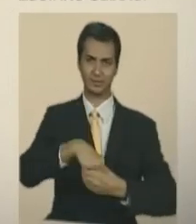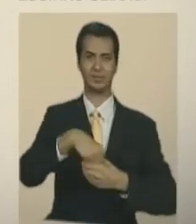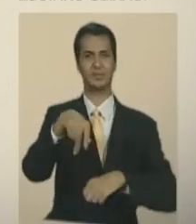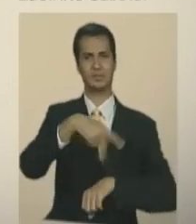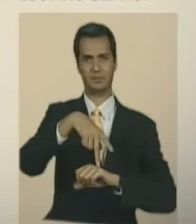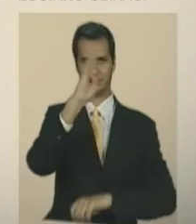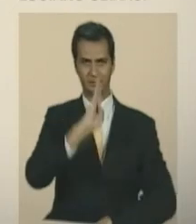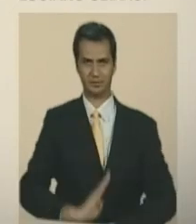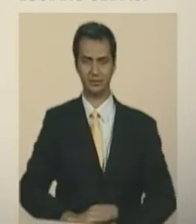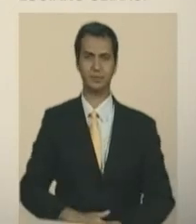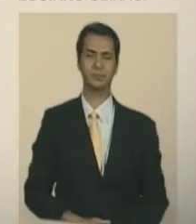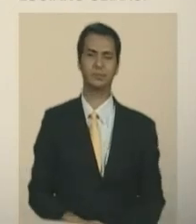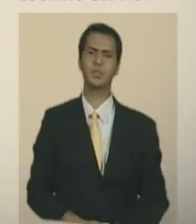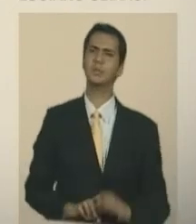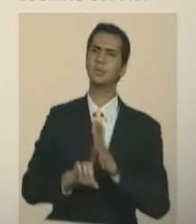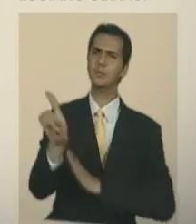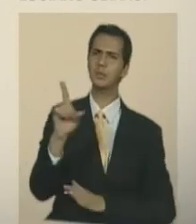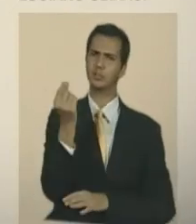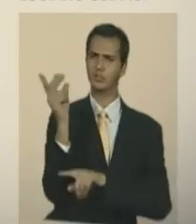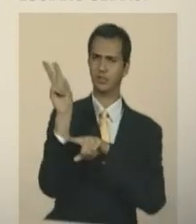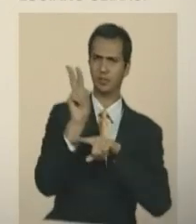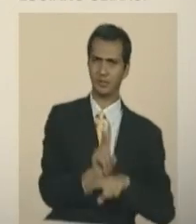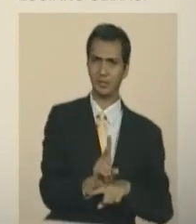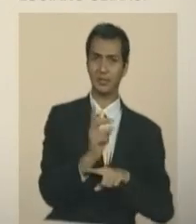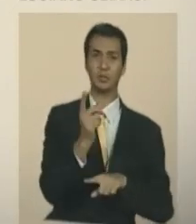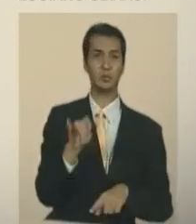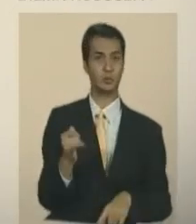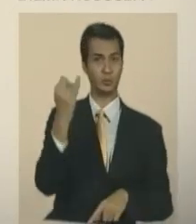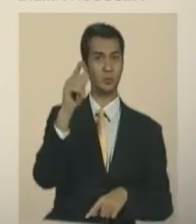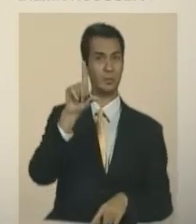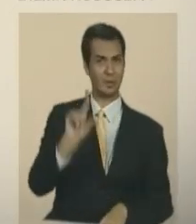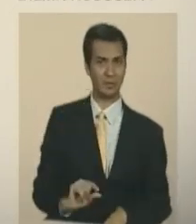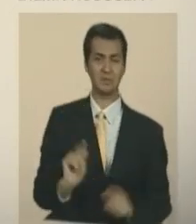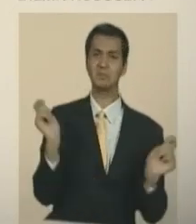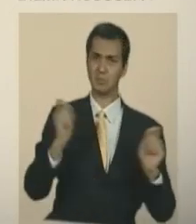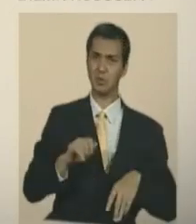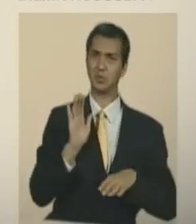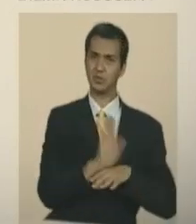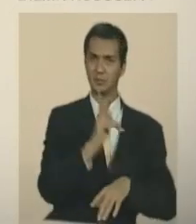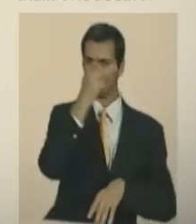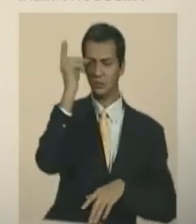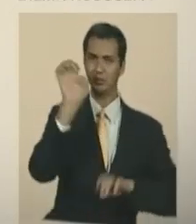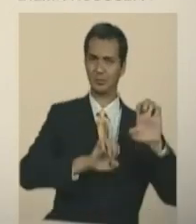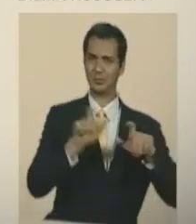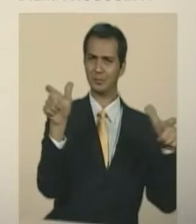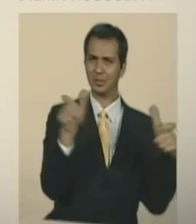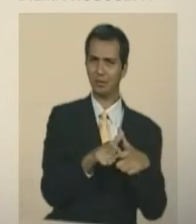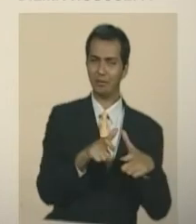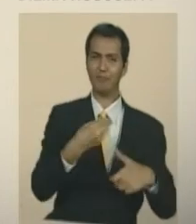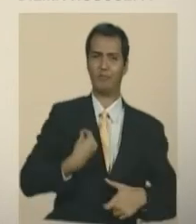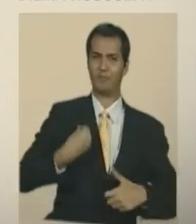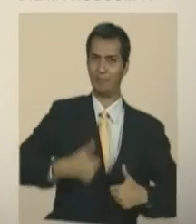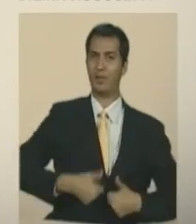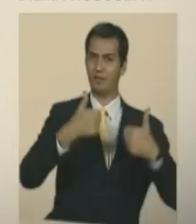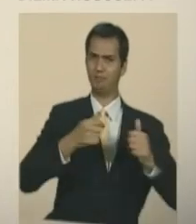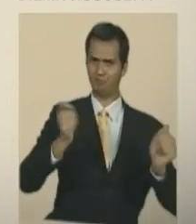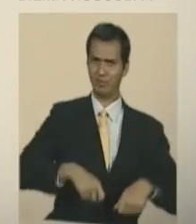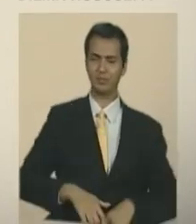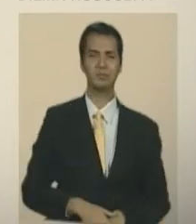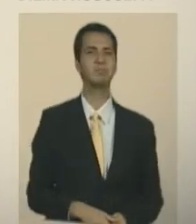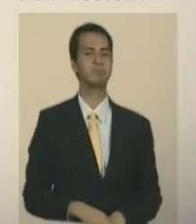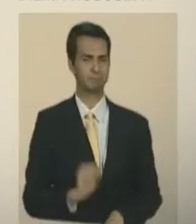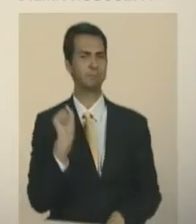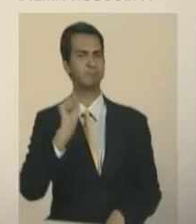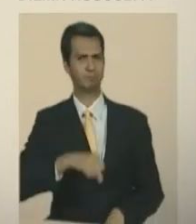com crédito barato pode ajudar o pequeno empreendedor a melhorar de vida né mesmo Pode sim com esses primeiros resultados do crescer